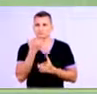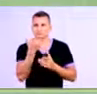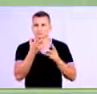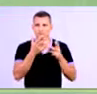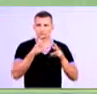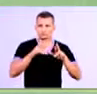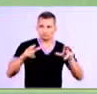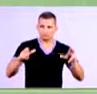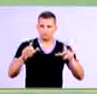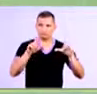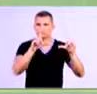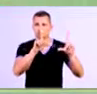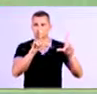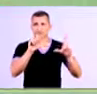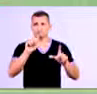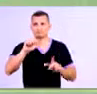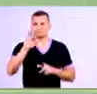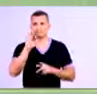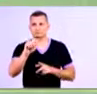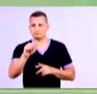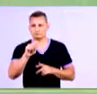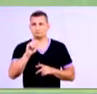cores, caixa alta e etc.